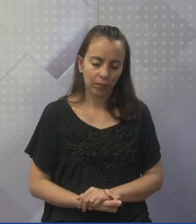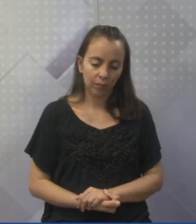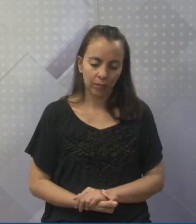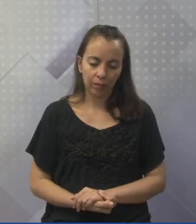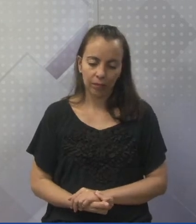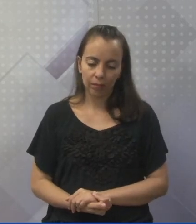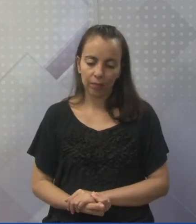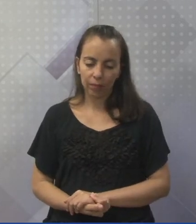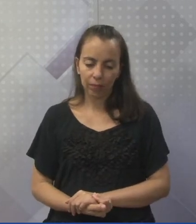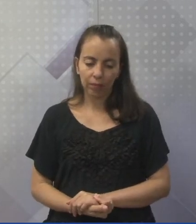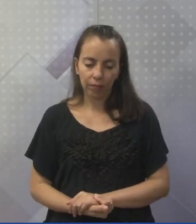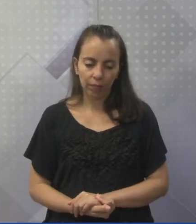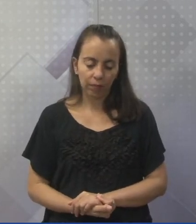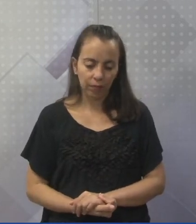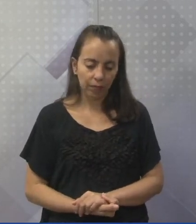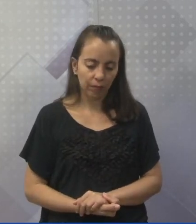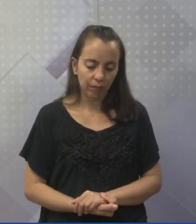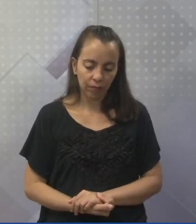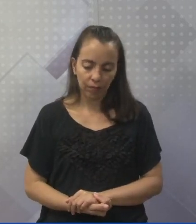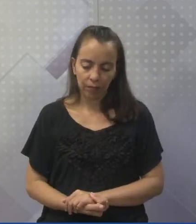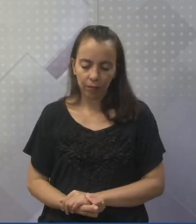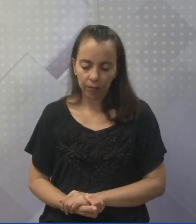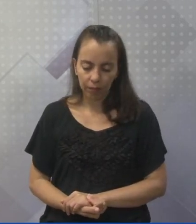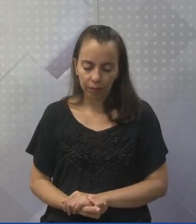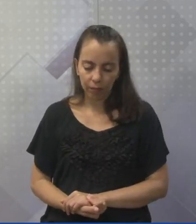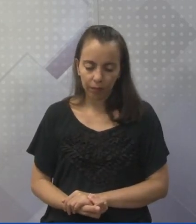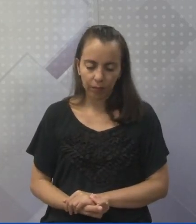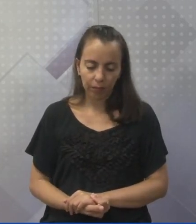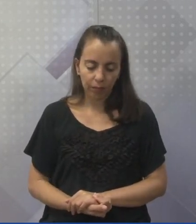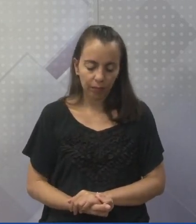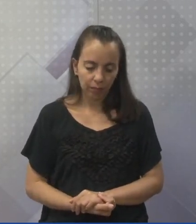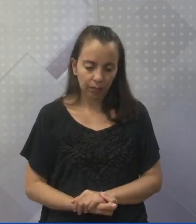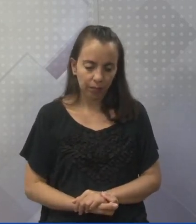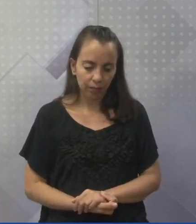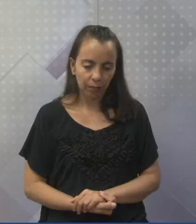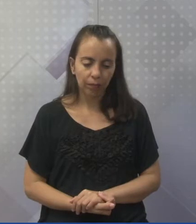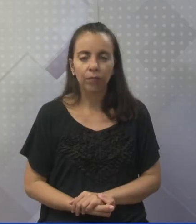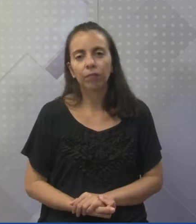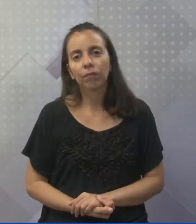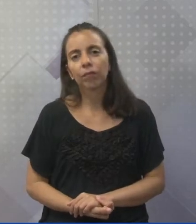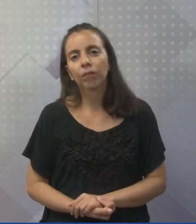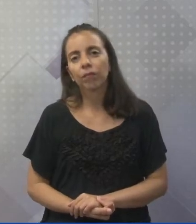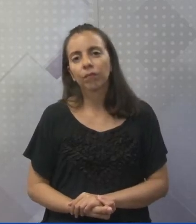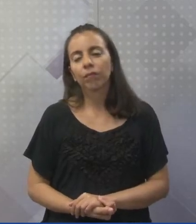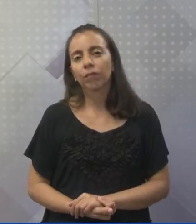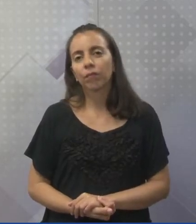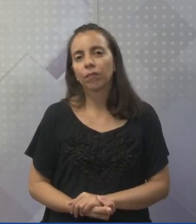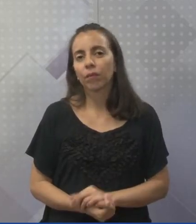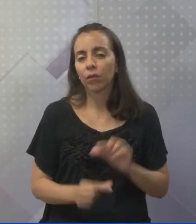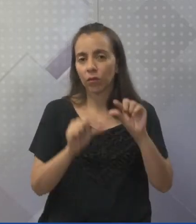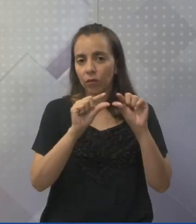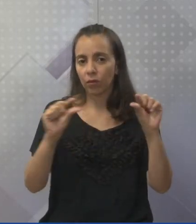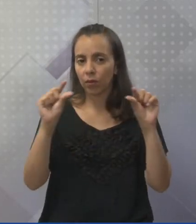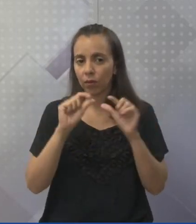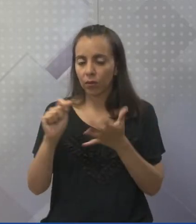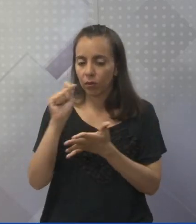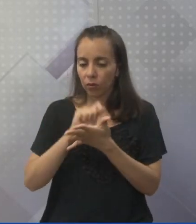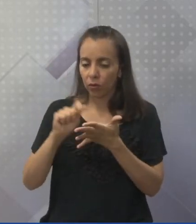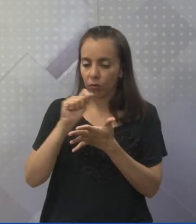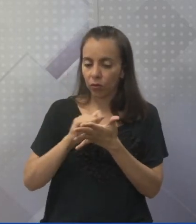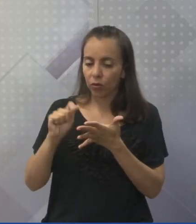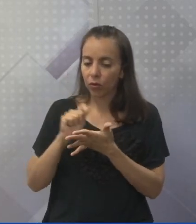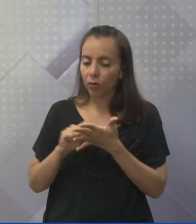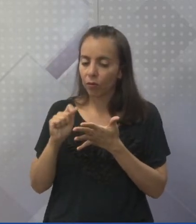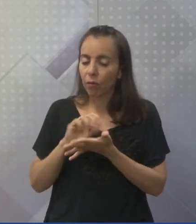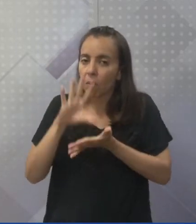the given if clauses. If, plus, were, plus, would. Escreva as frases no modelo de if clauses